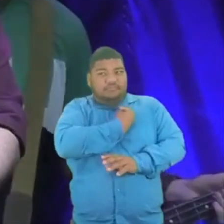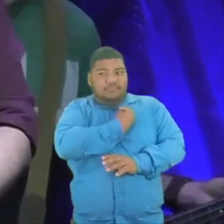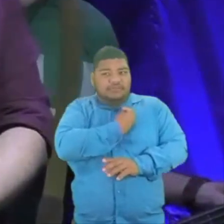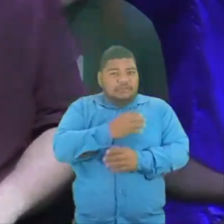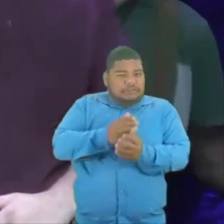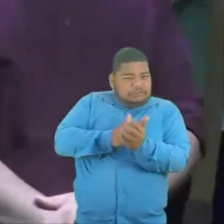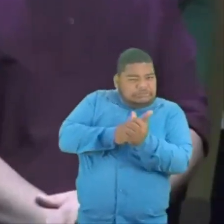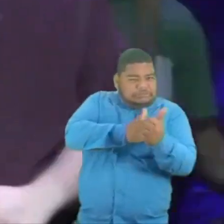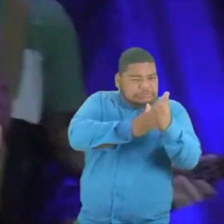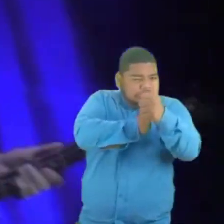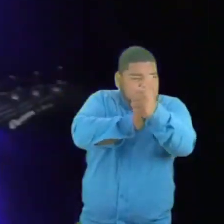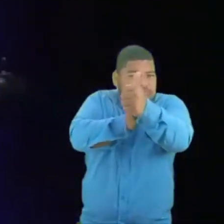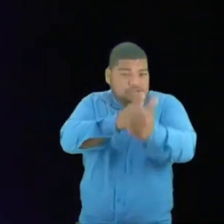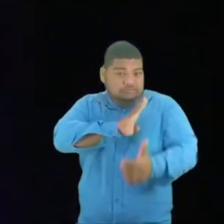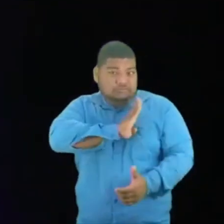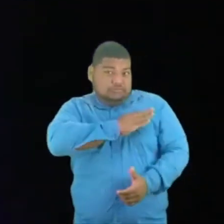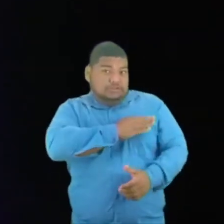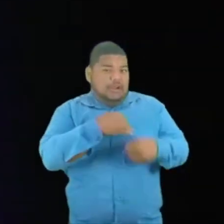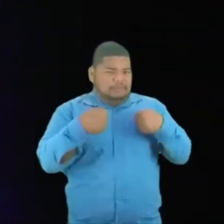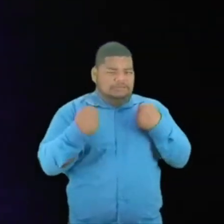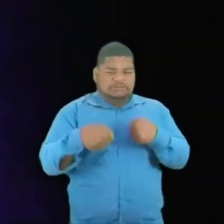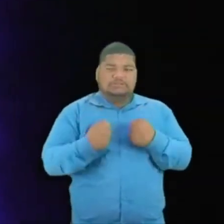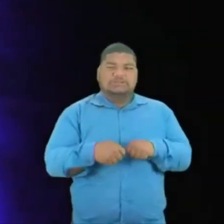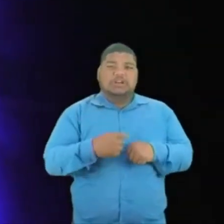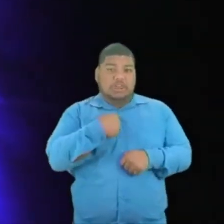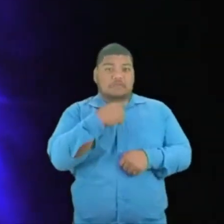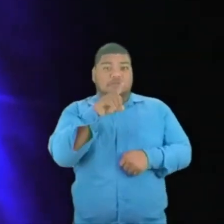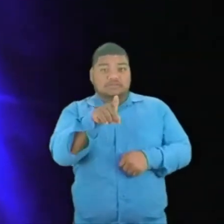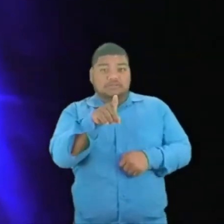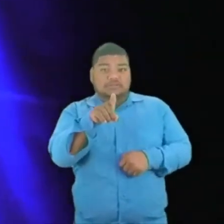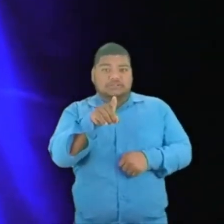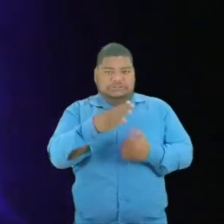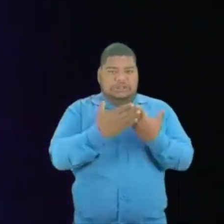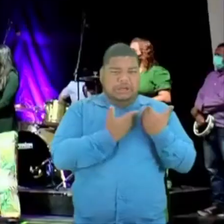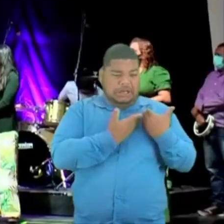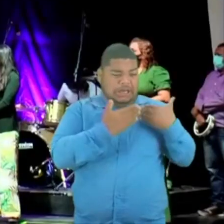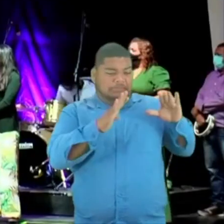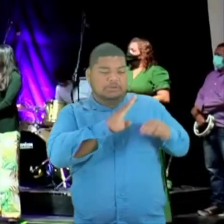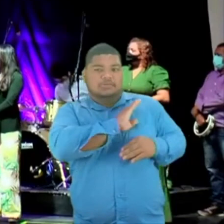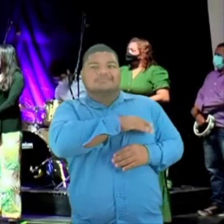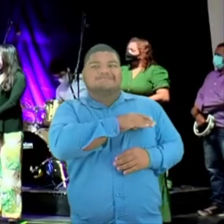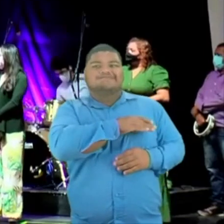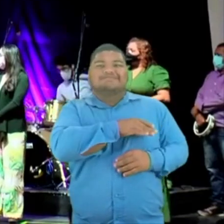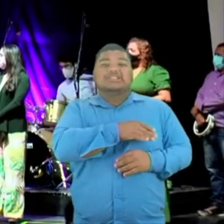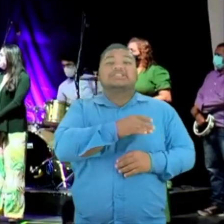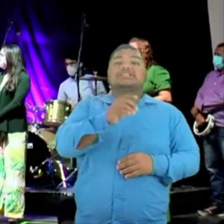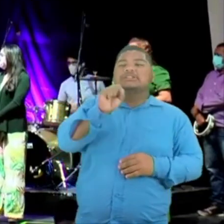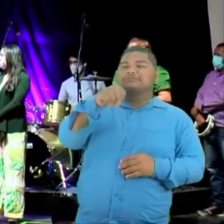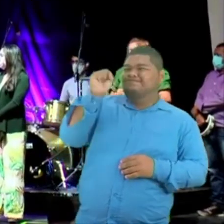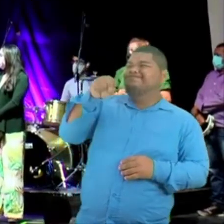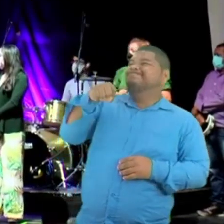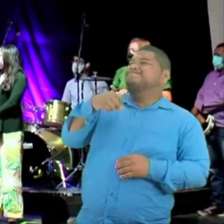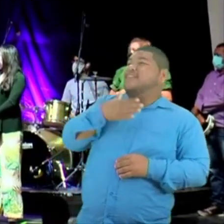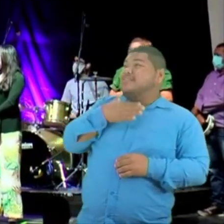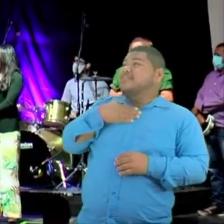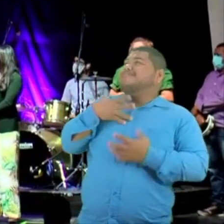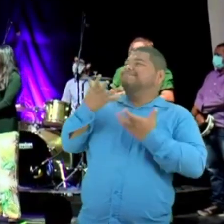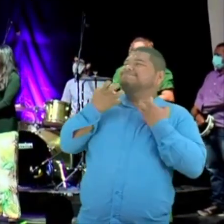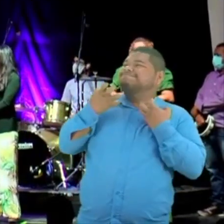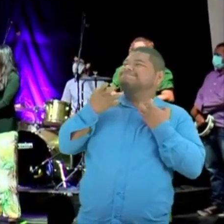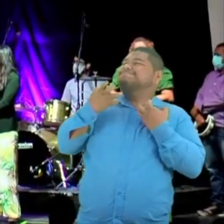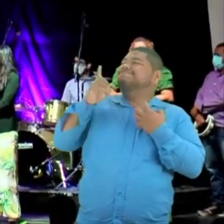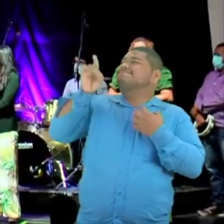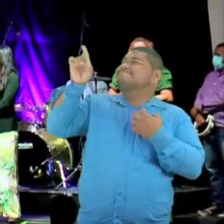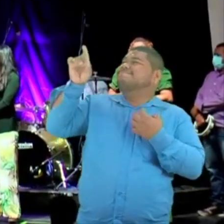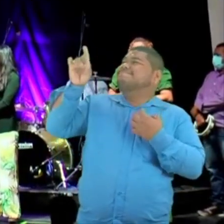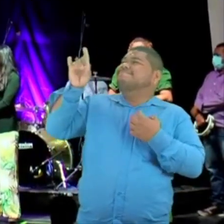coração, nós precisamos, eu e você, abrir os nossos corações e dizer: sim, Jesus, eu quero que Tu sejas